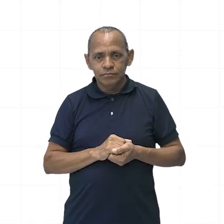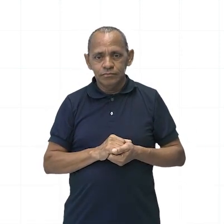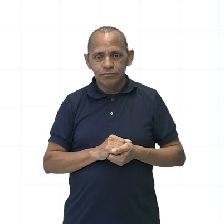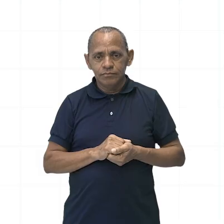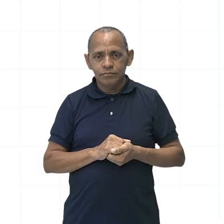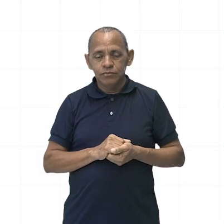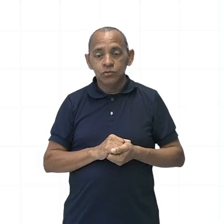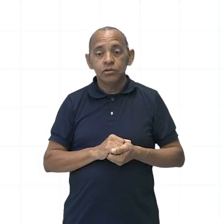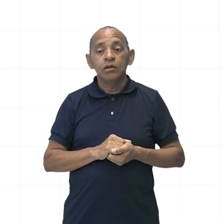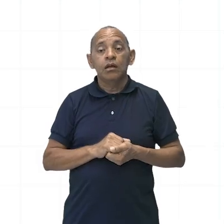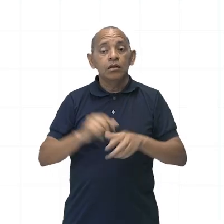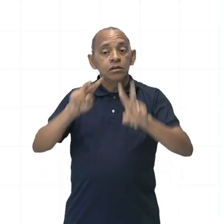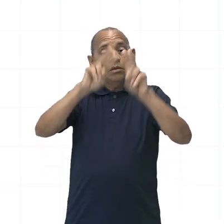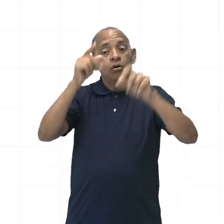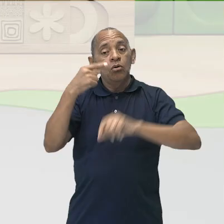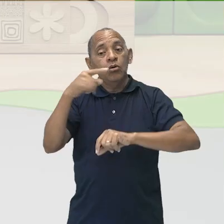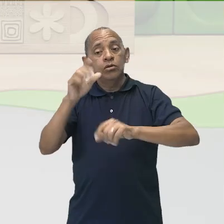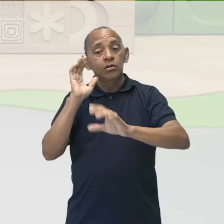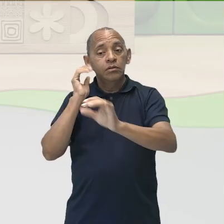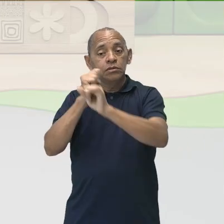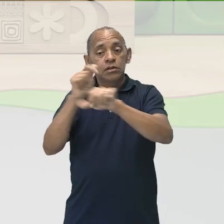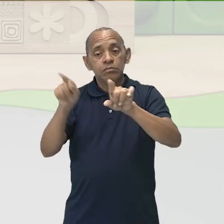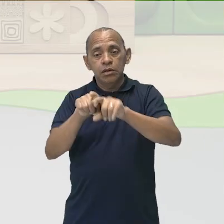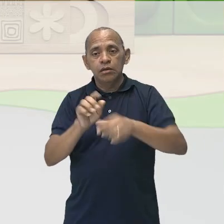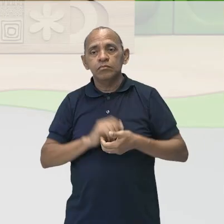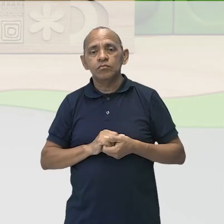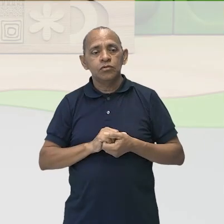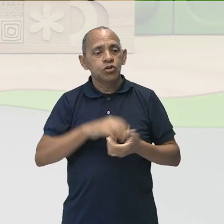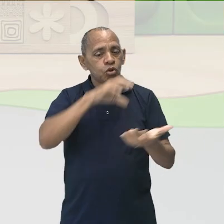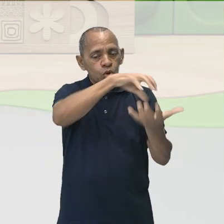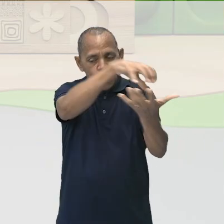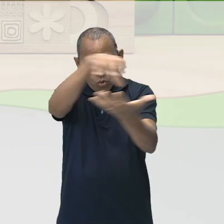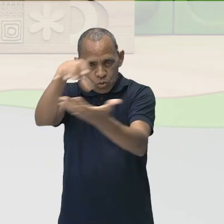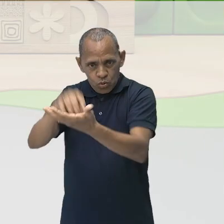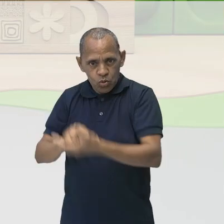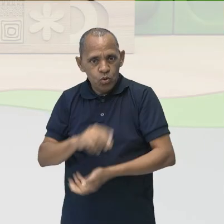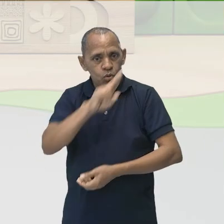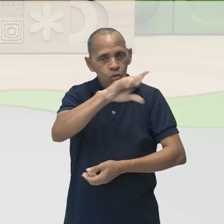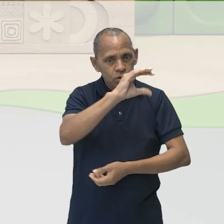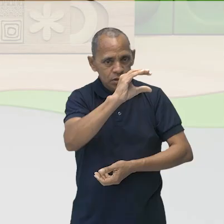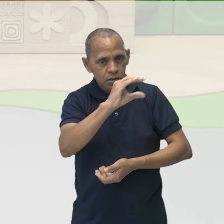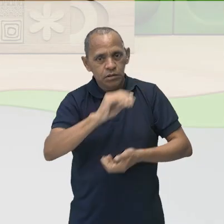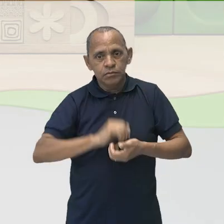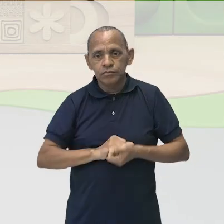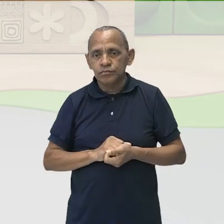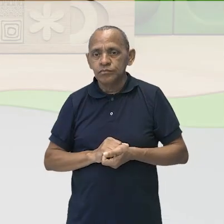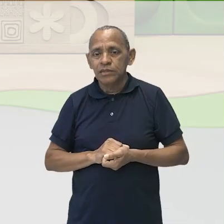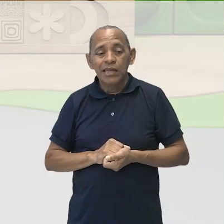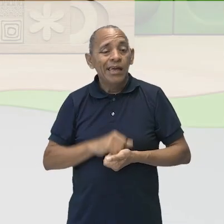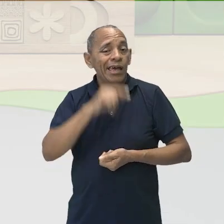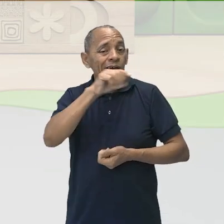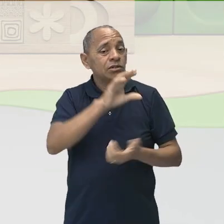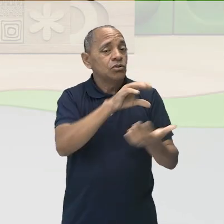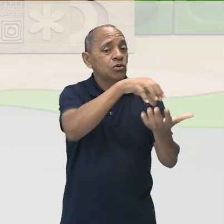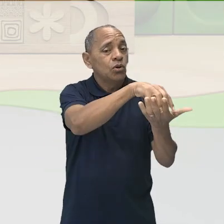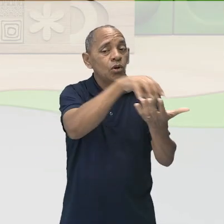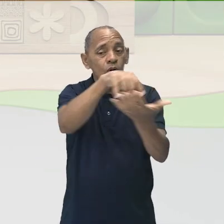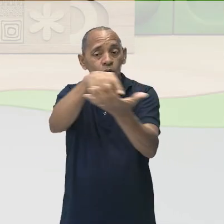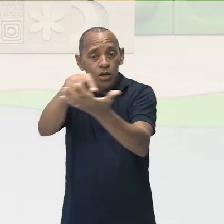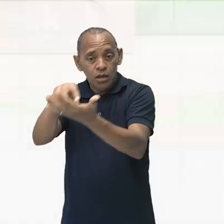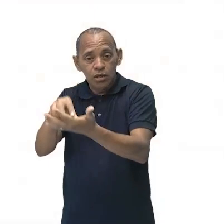o outro ponto da nossa revisão são as unidades de conservação. Vejam só, as unidades de conservação, elas